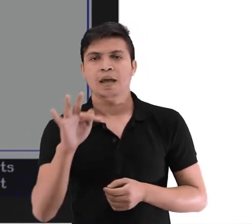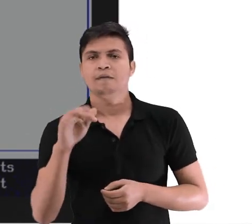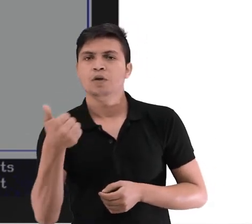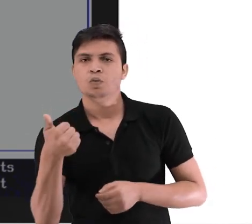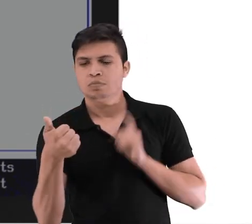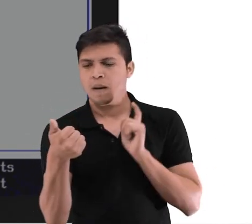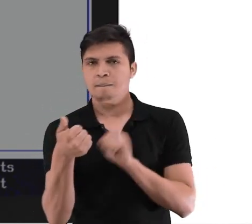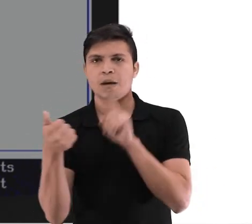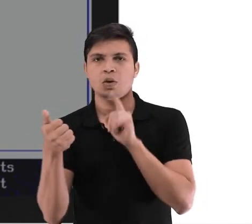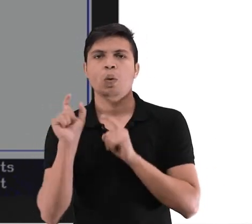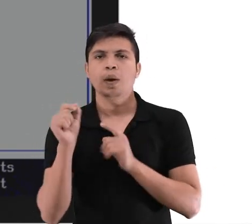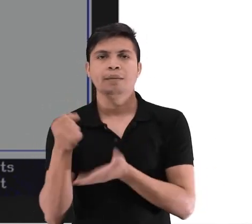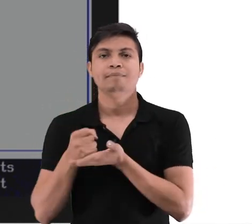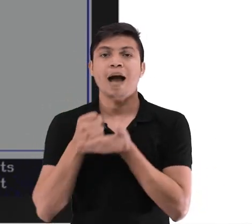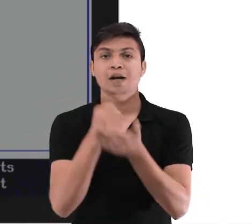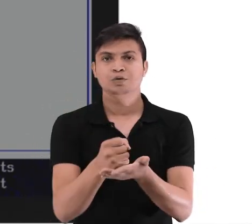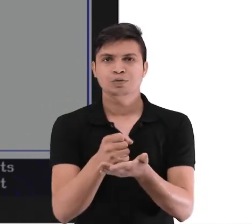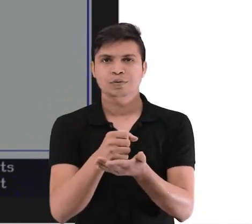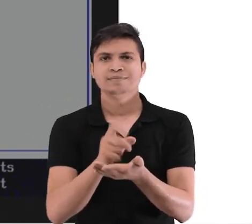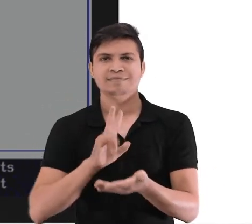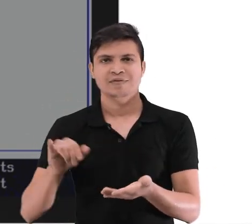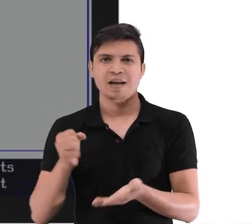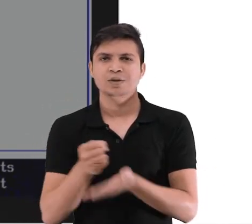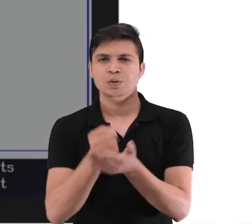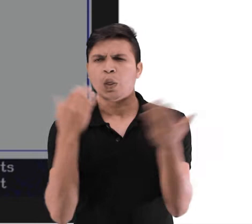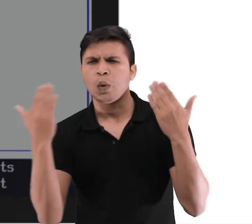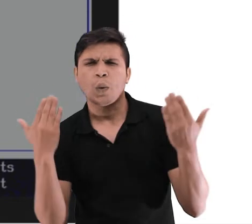vai aparecer Help, ajuda. Ele vai tirar algumas dúvidas.